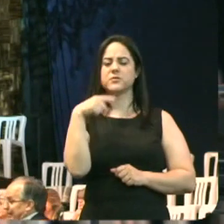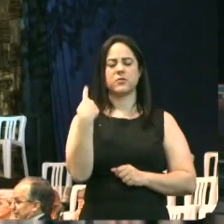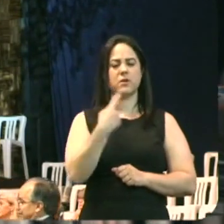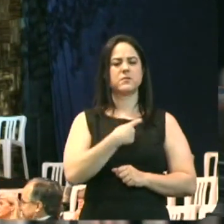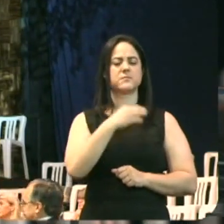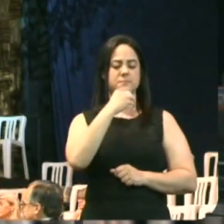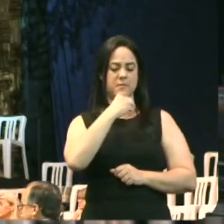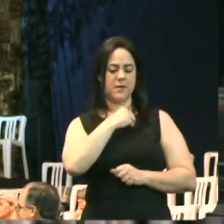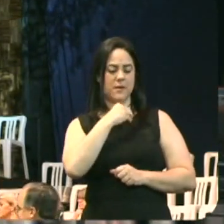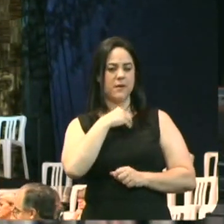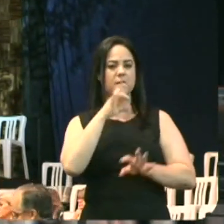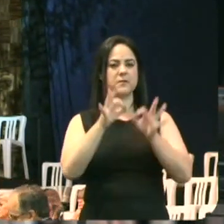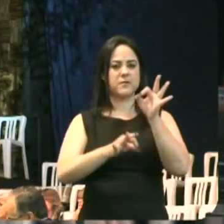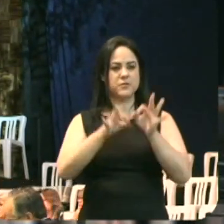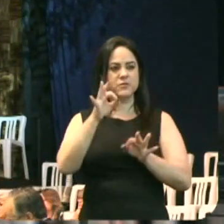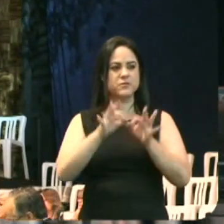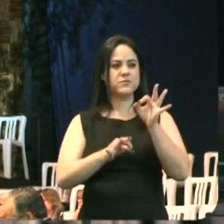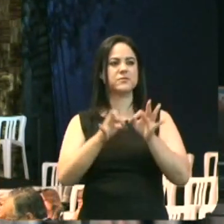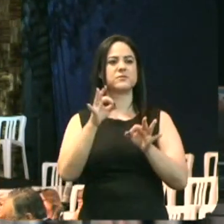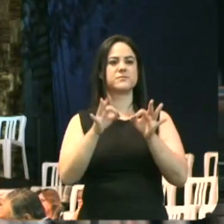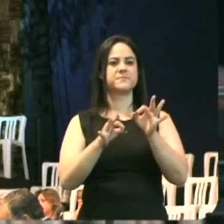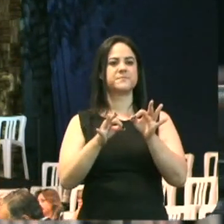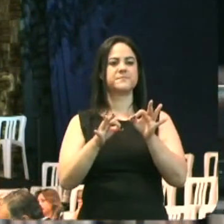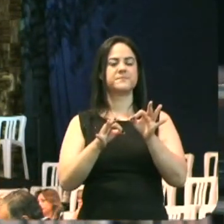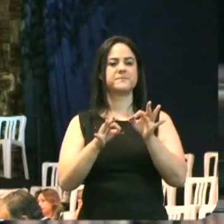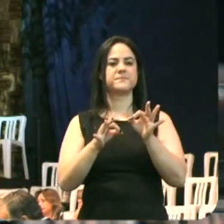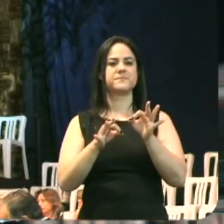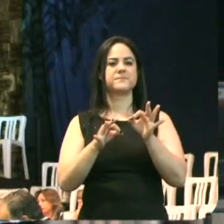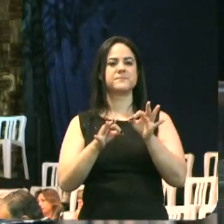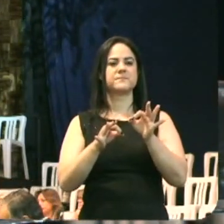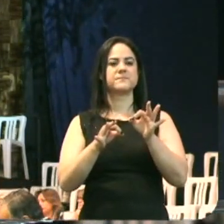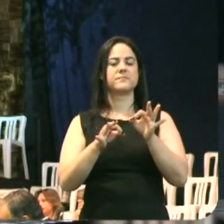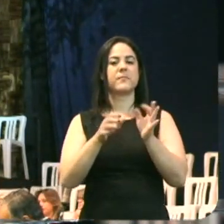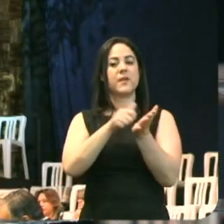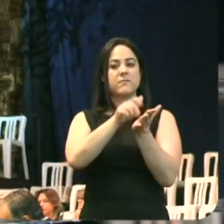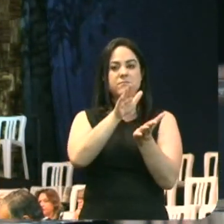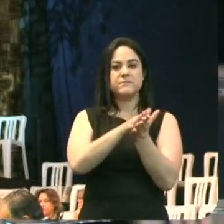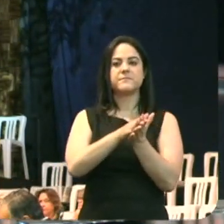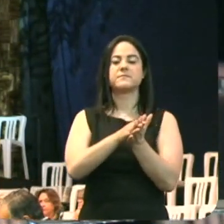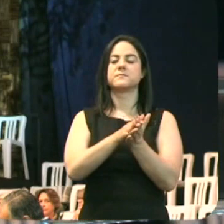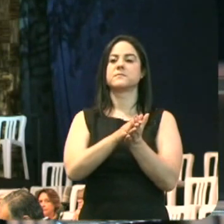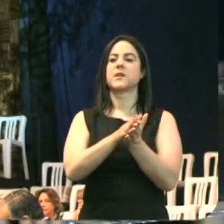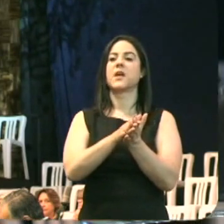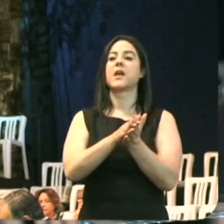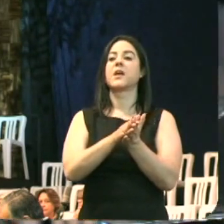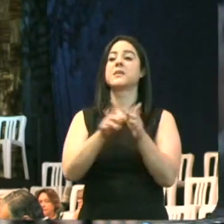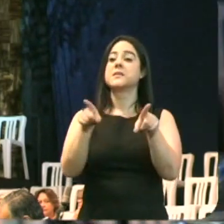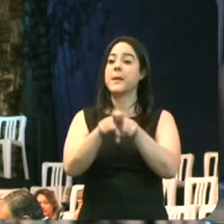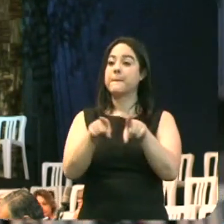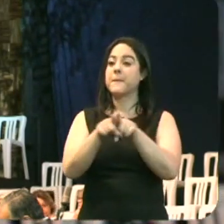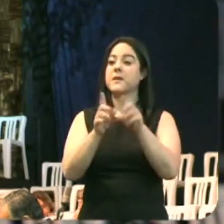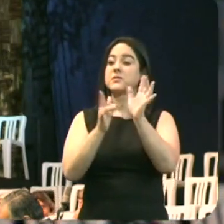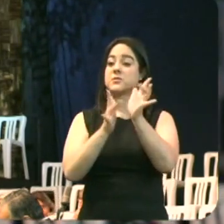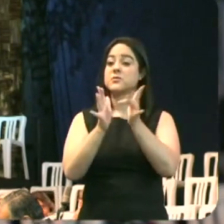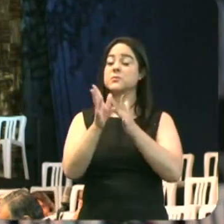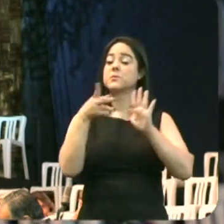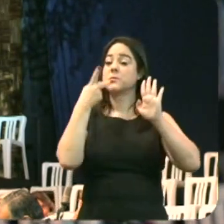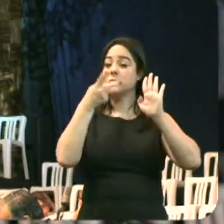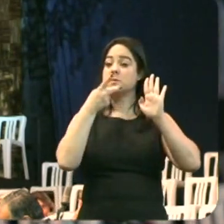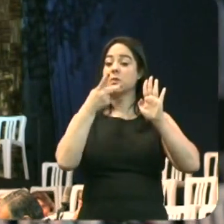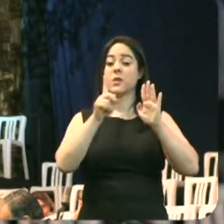da justiça e do juízo. Ele prometeu que não nos deixaria órfãos, mas enviaria o